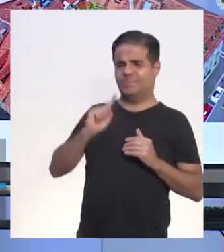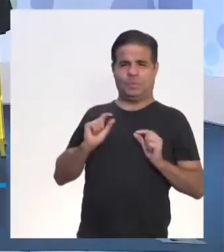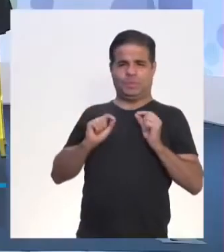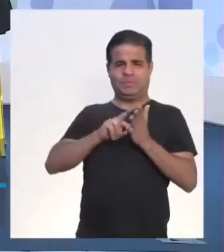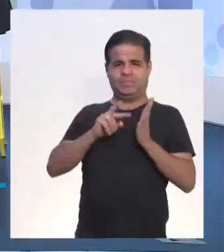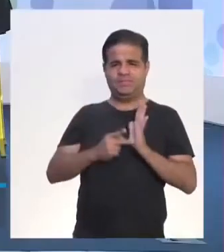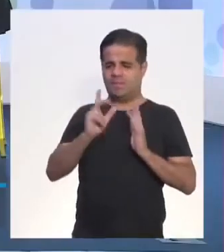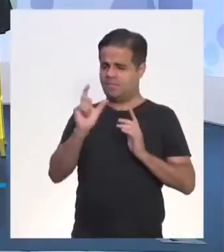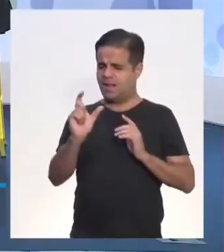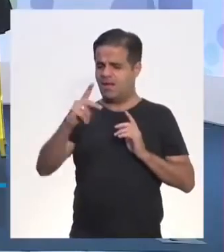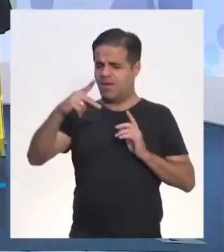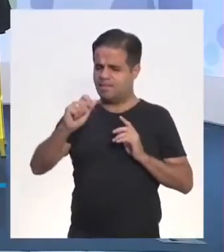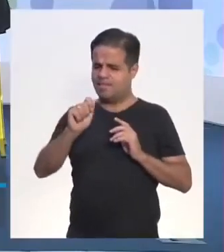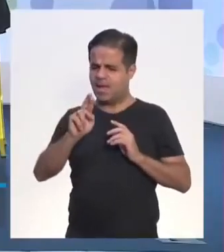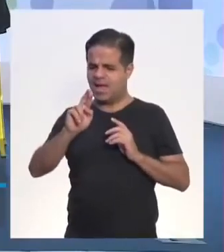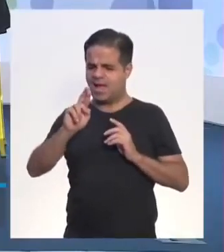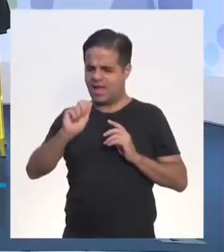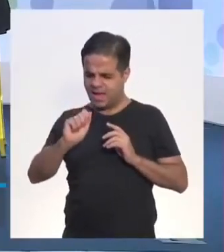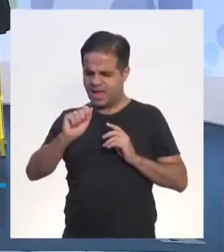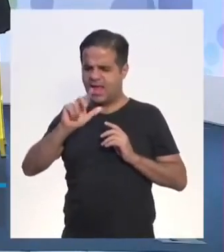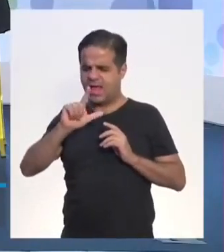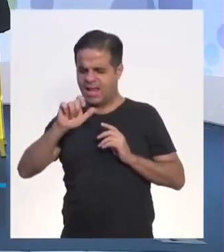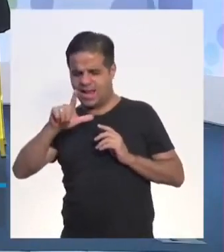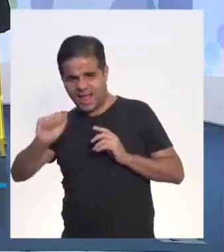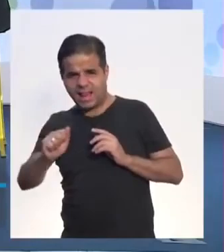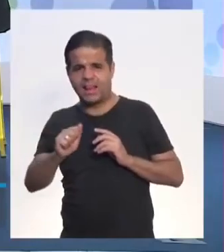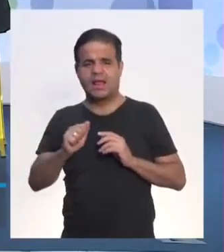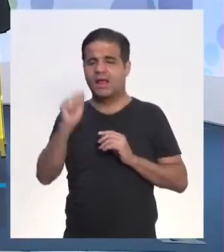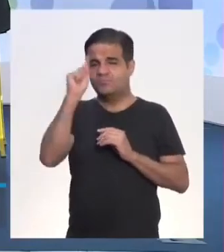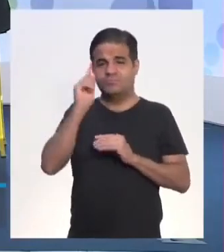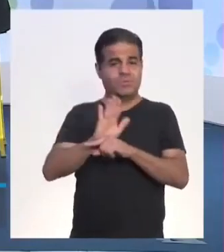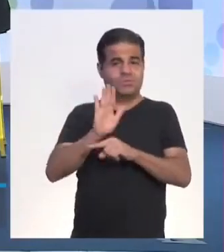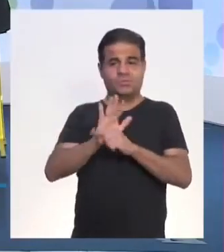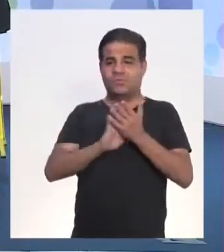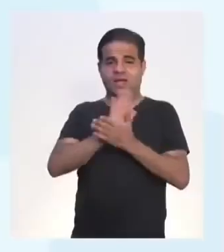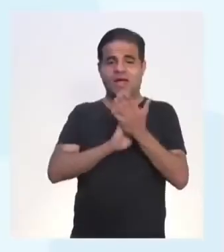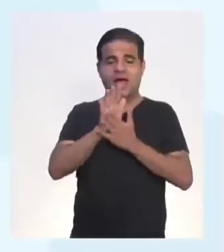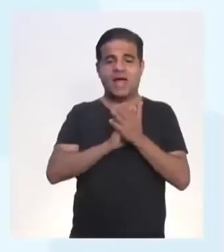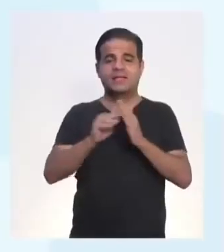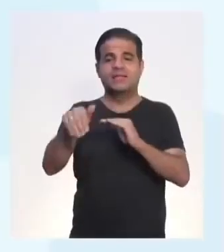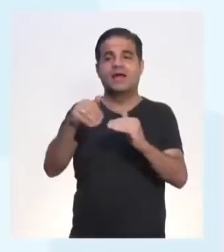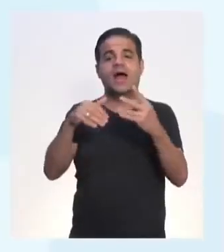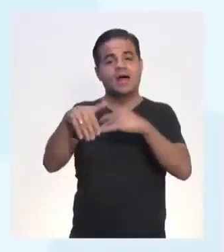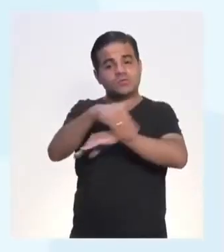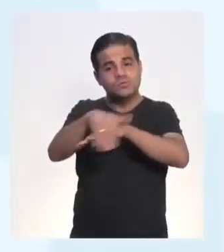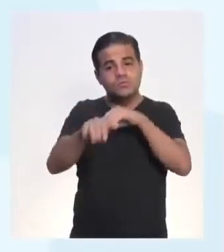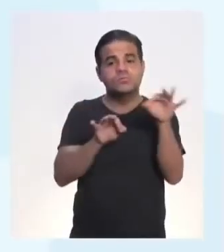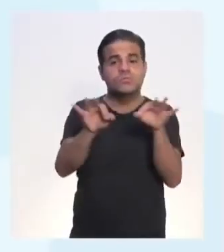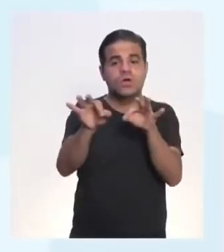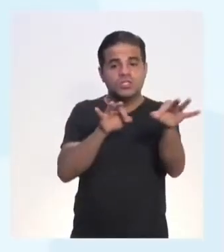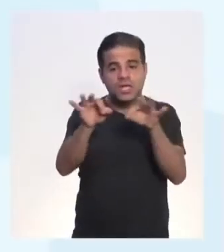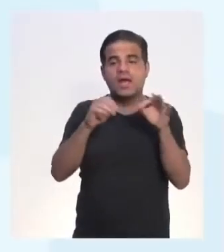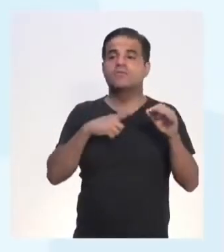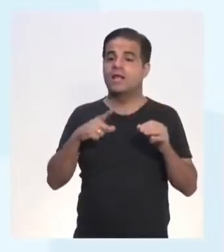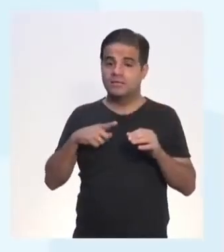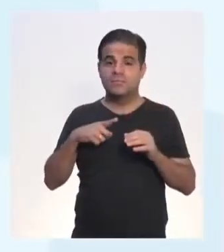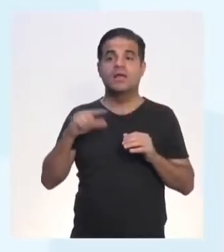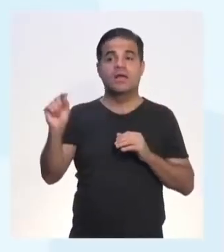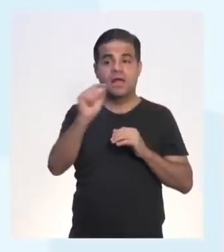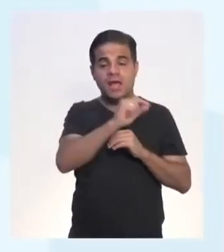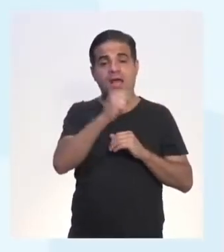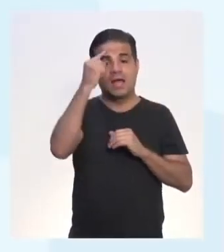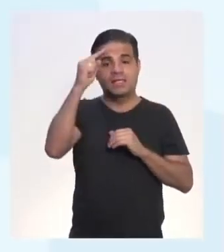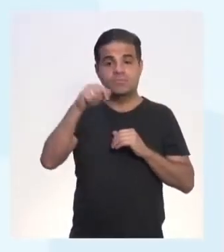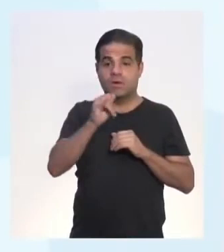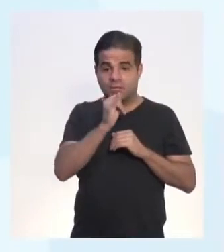coisa, não ajudou nada. E as ruas, os projetos, né, que se tem, as cidades projetadas, elas têm essa ideia. Aqui em